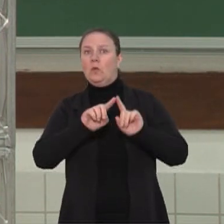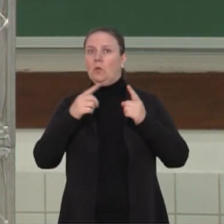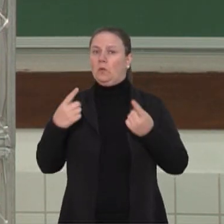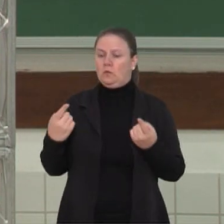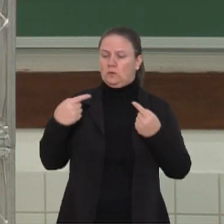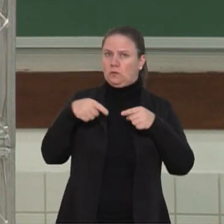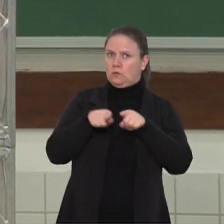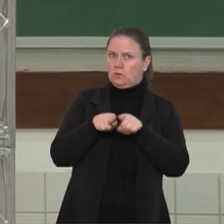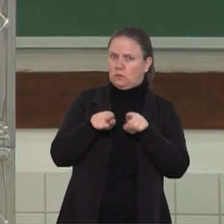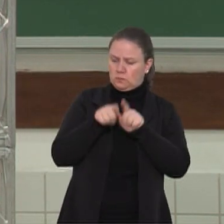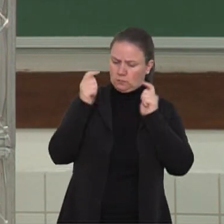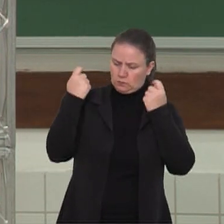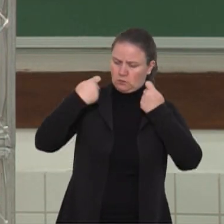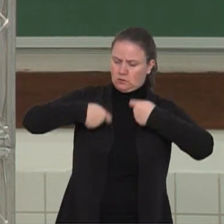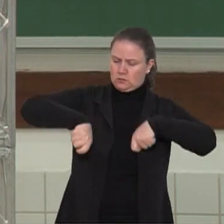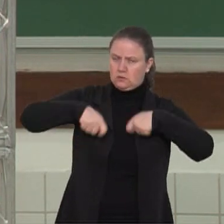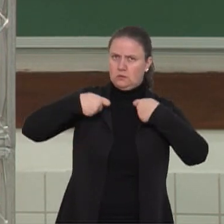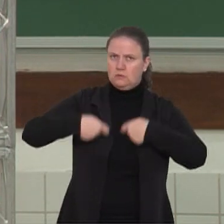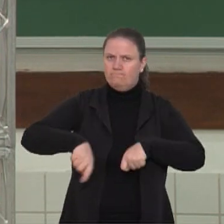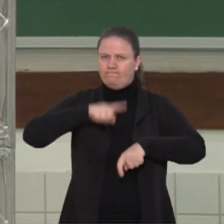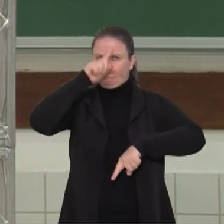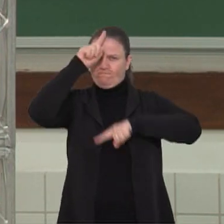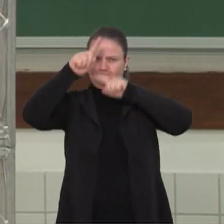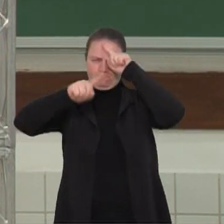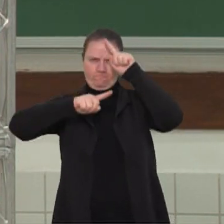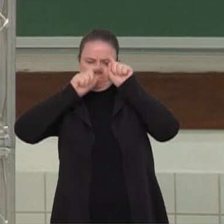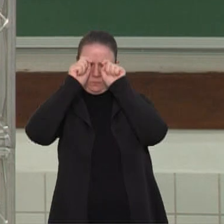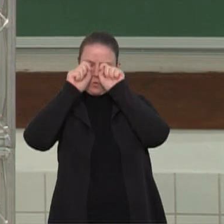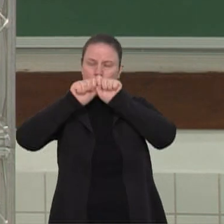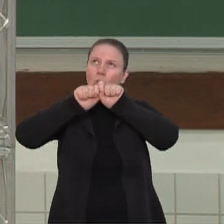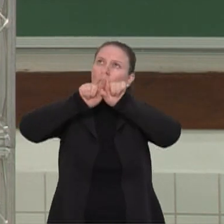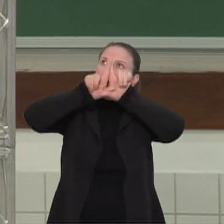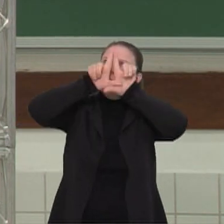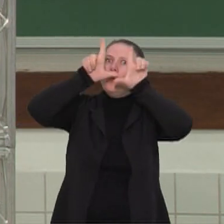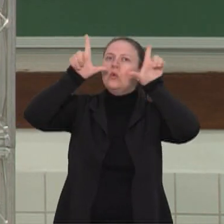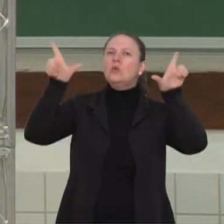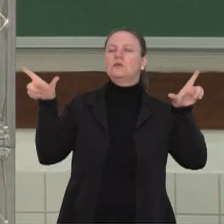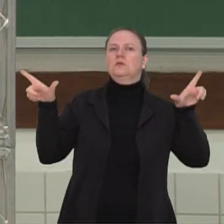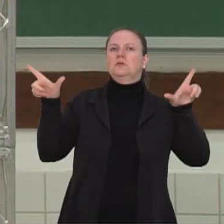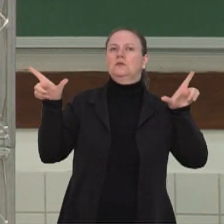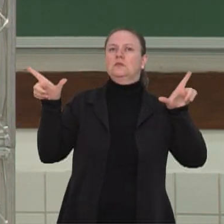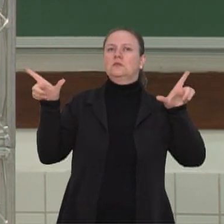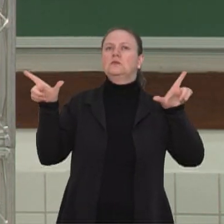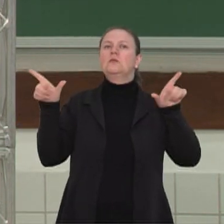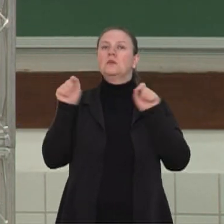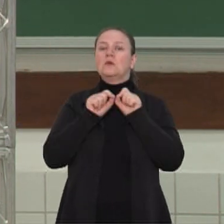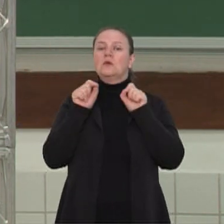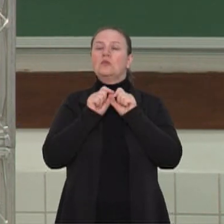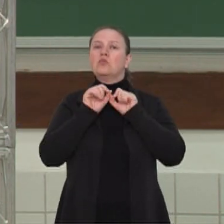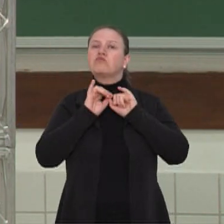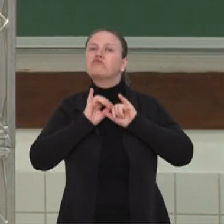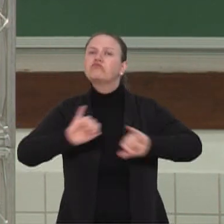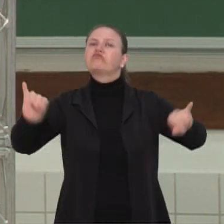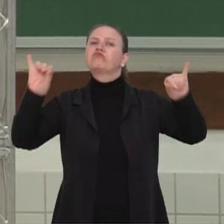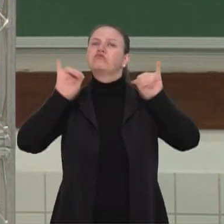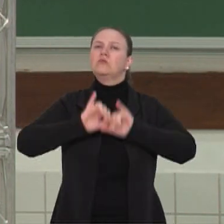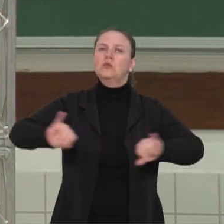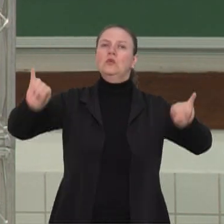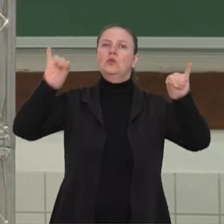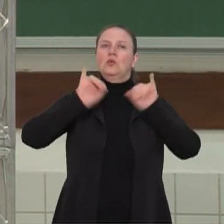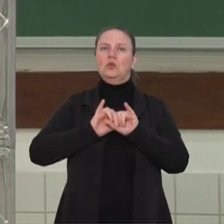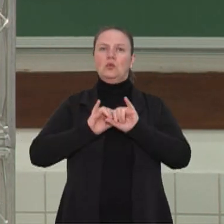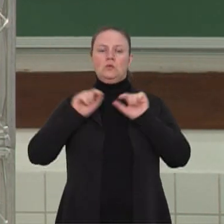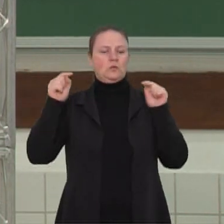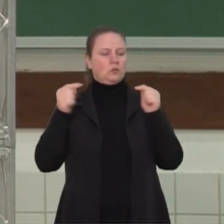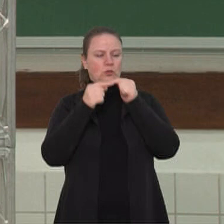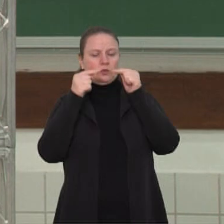que nunca, porque você tem que estar com as ideias bem claras para transmitir a informação de forma